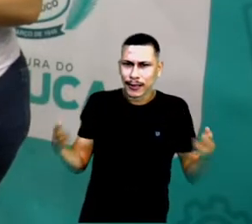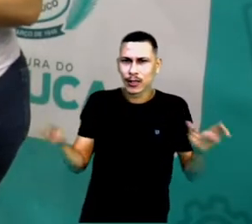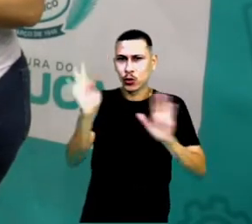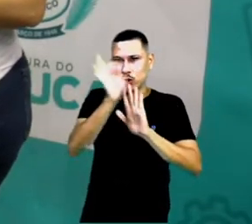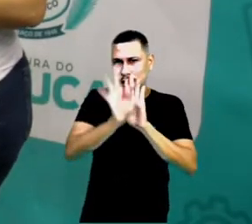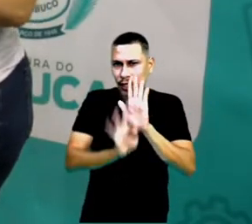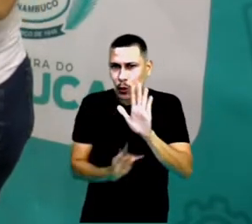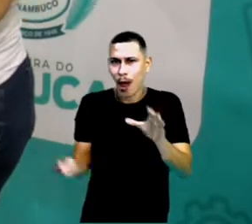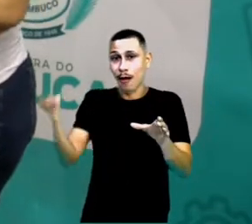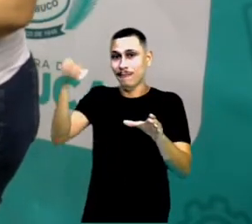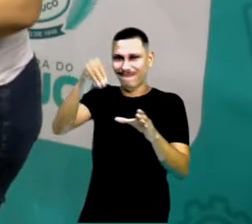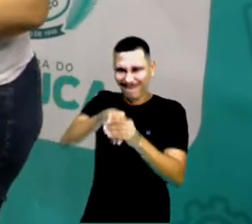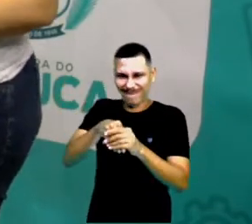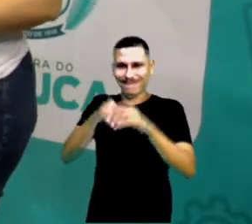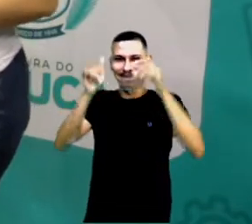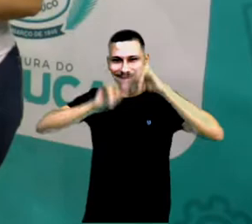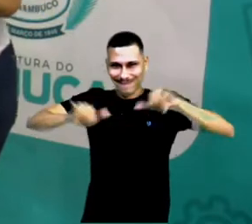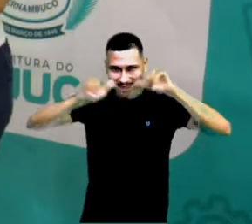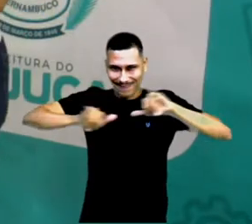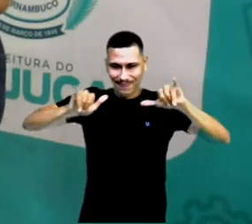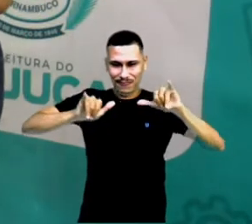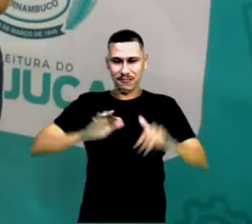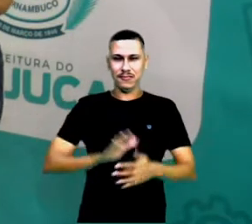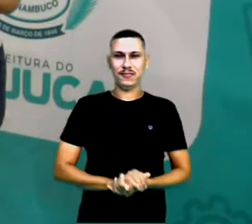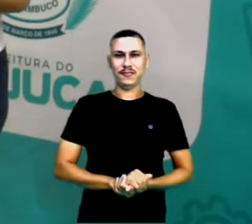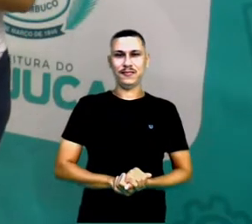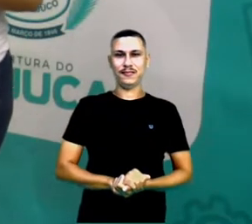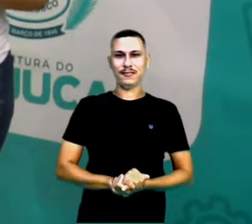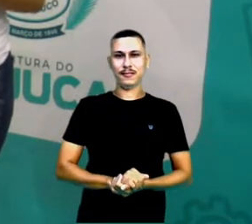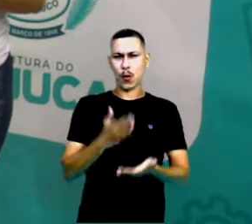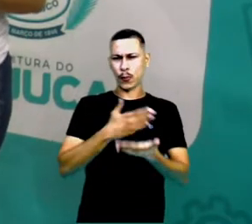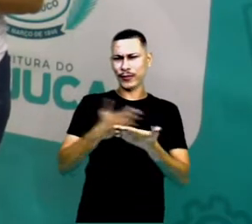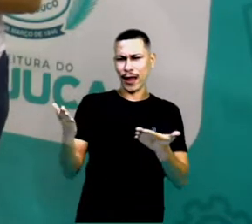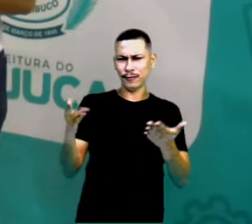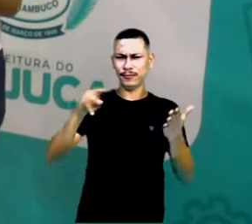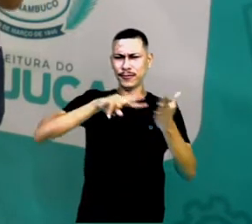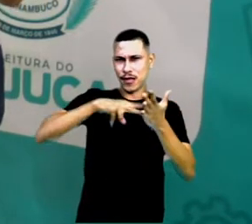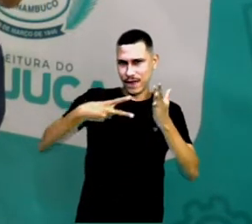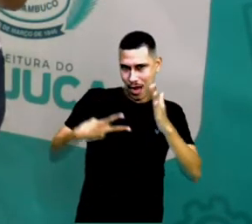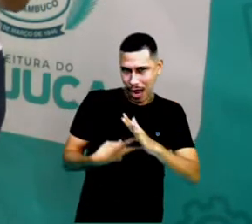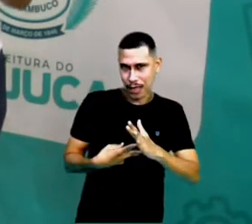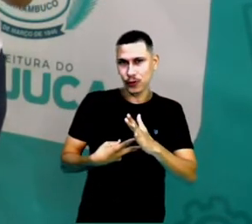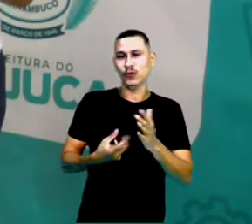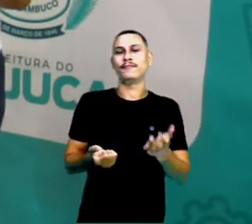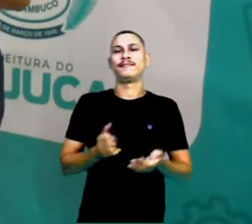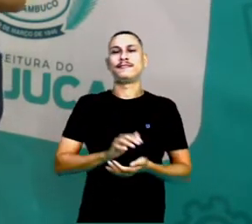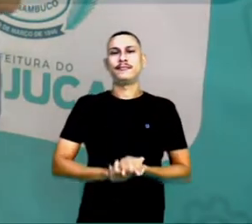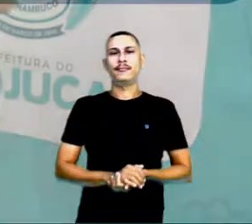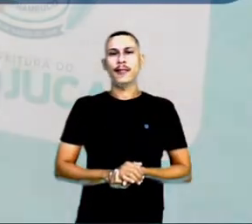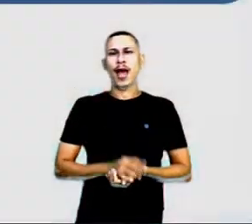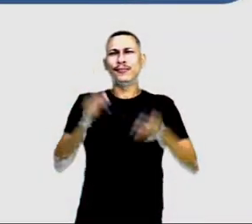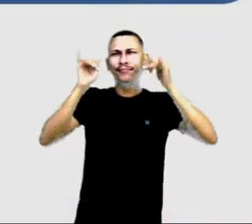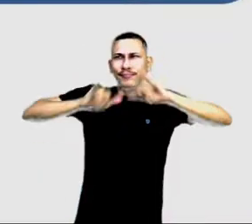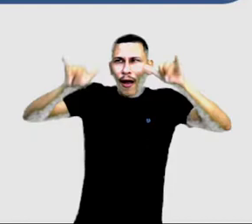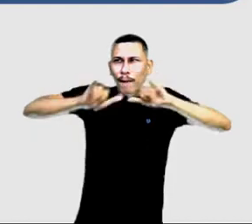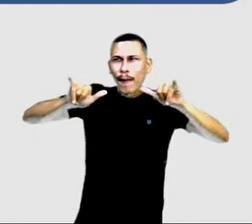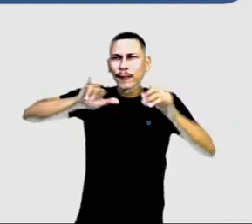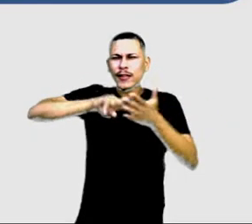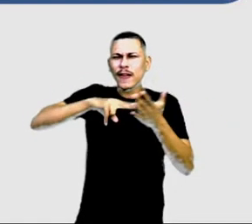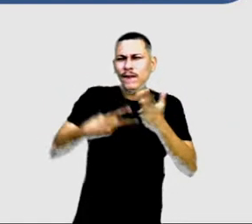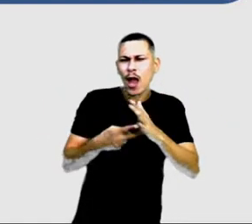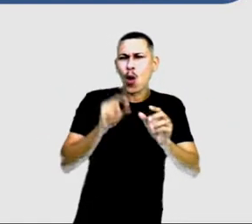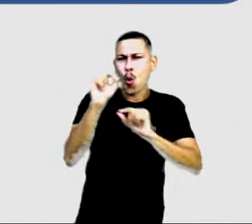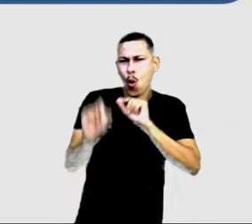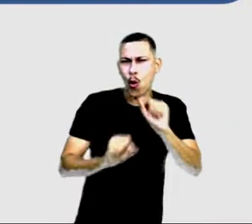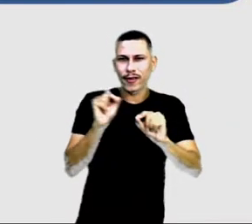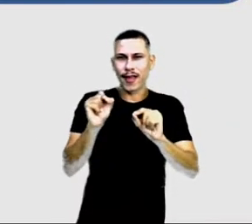campanha publicitária. Então, vamos começar aqui com definição. Mas o que é uma campanha publicitária? É um